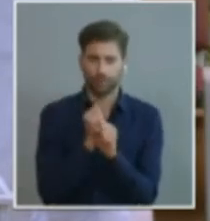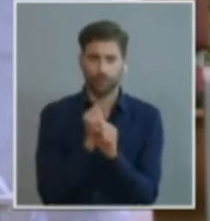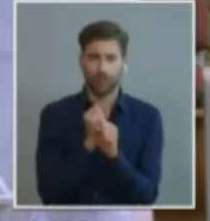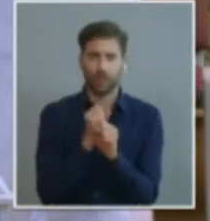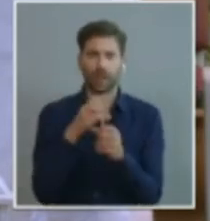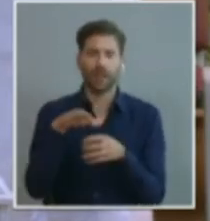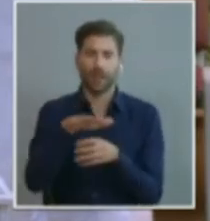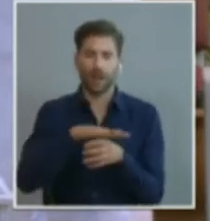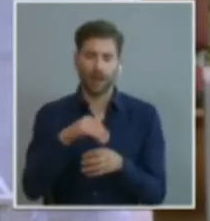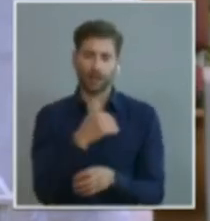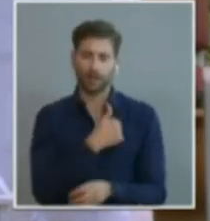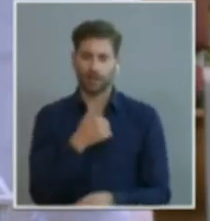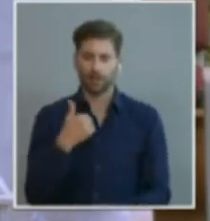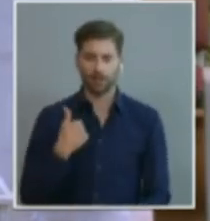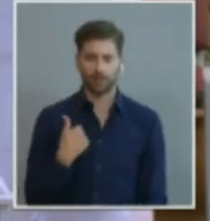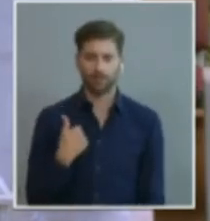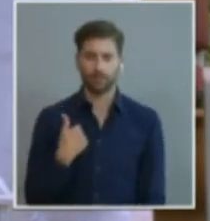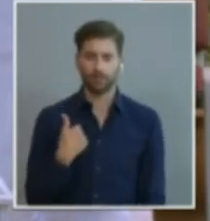da saúde.